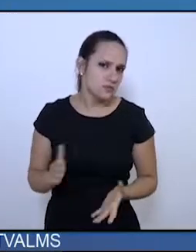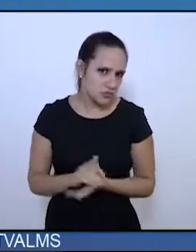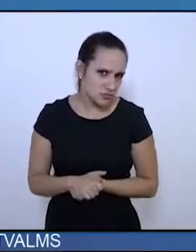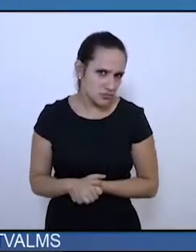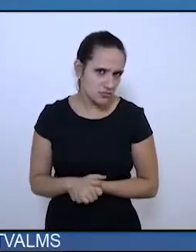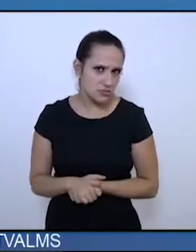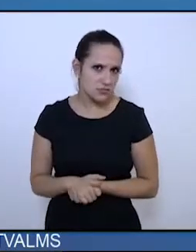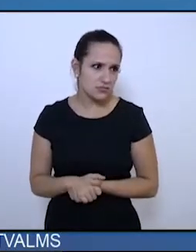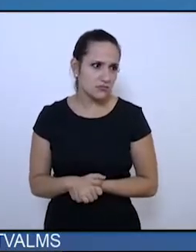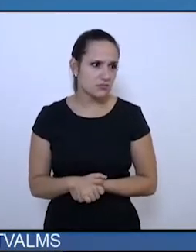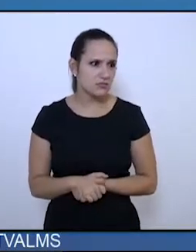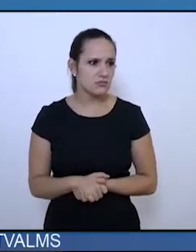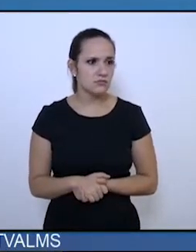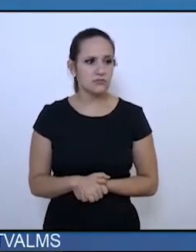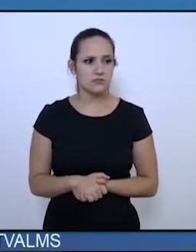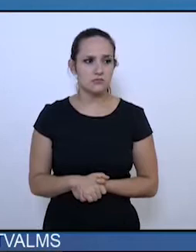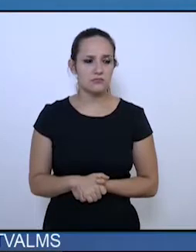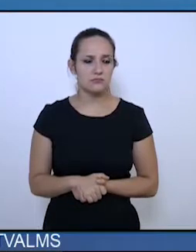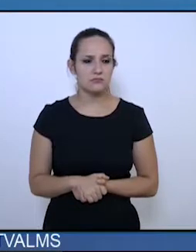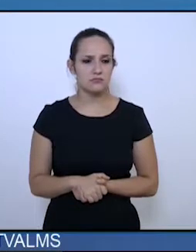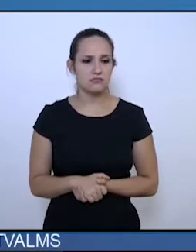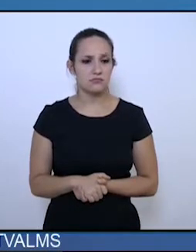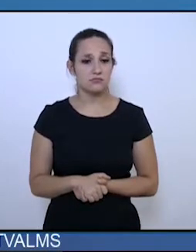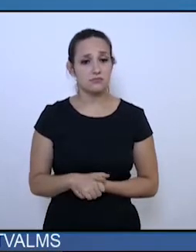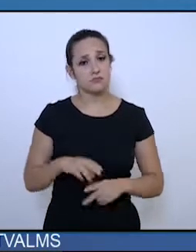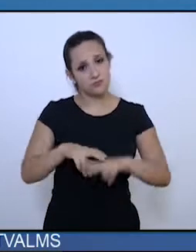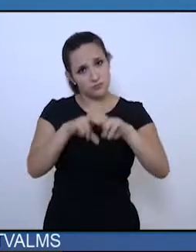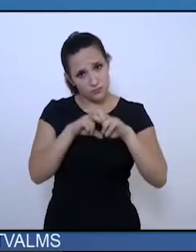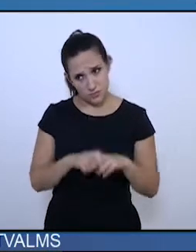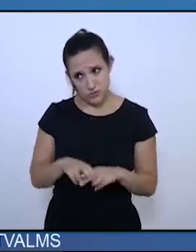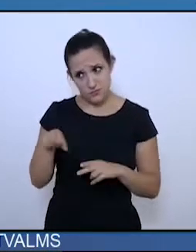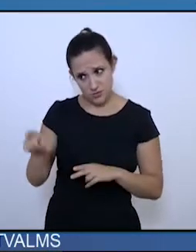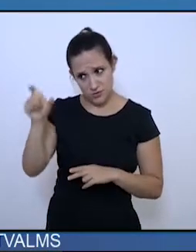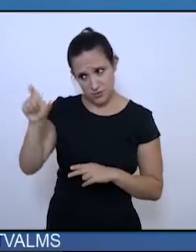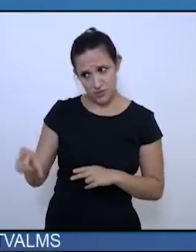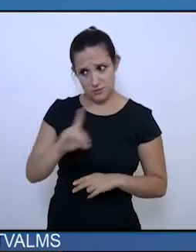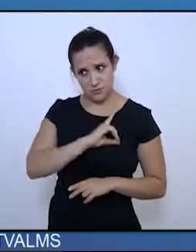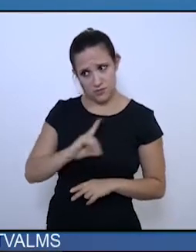ruptura democrática. Então, deputado Eduardo Rocha,